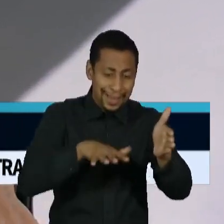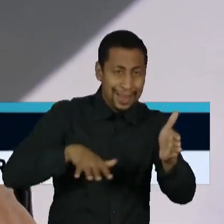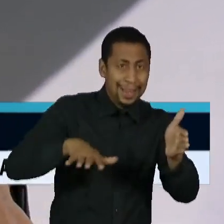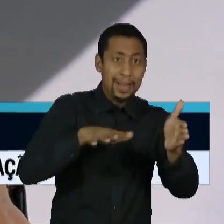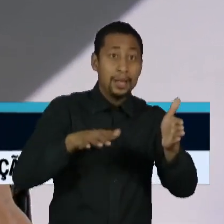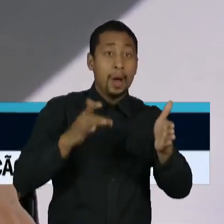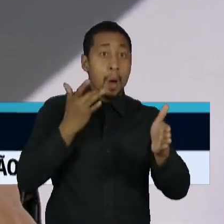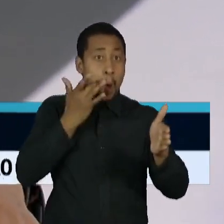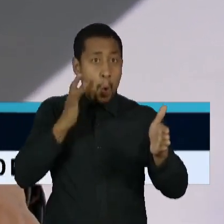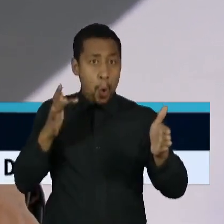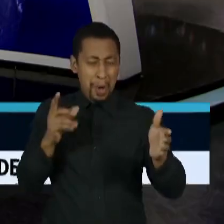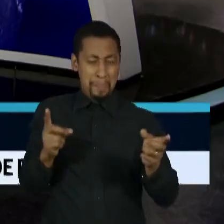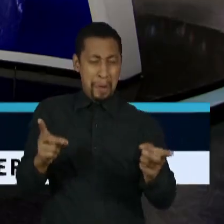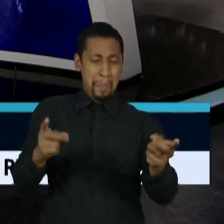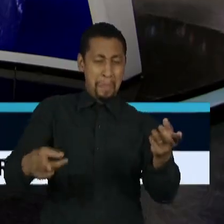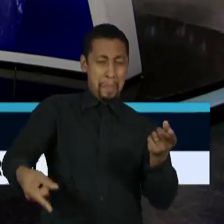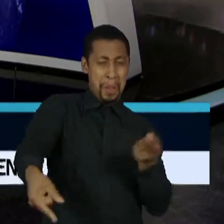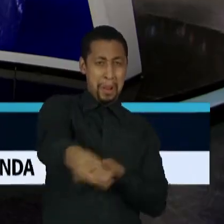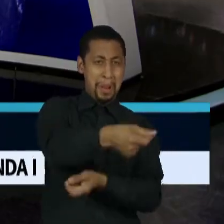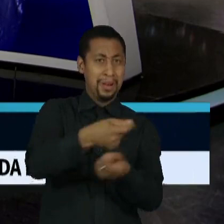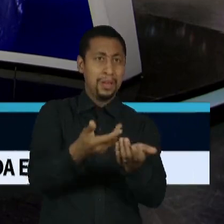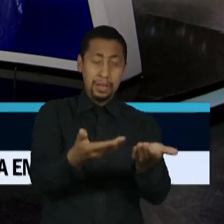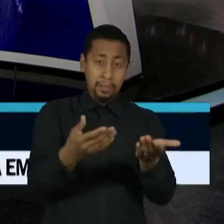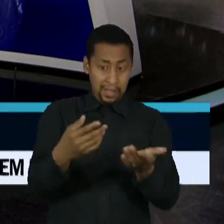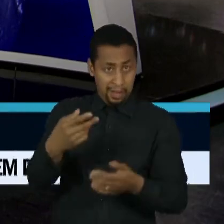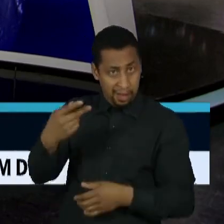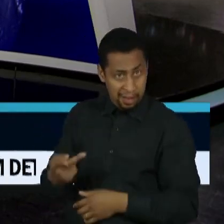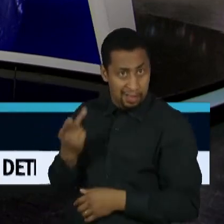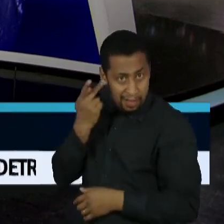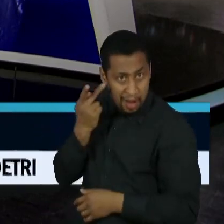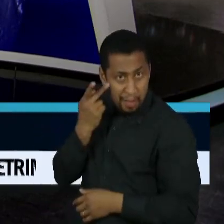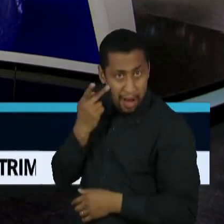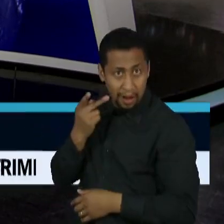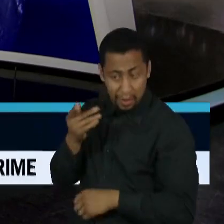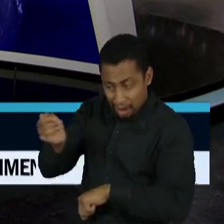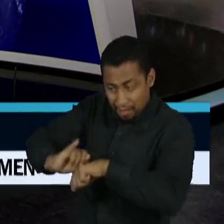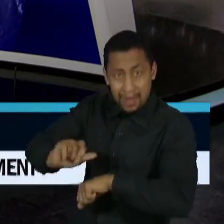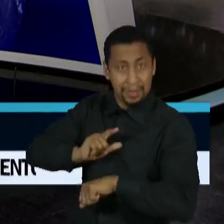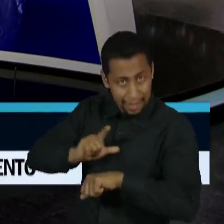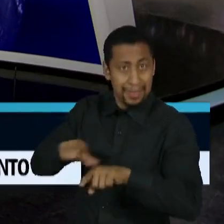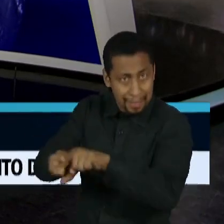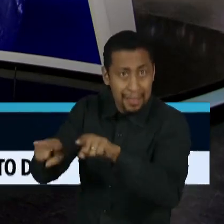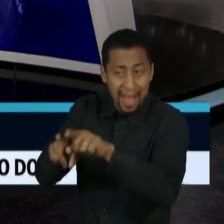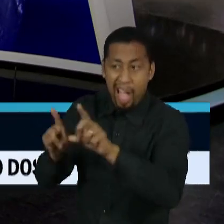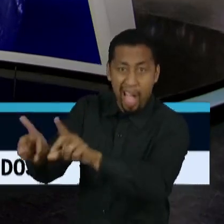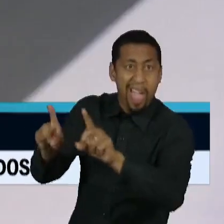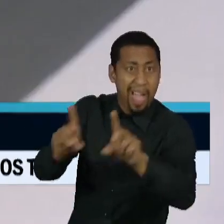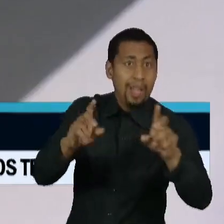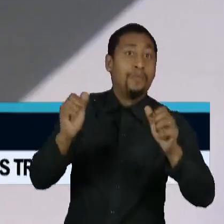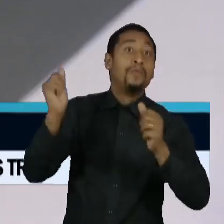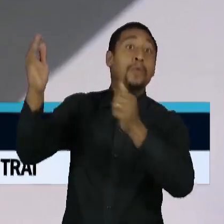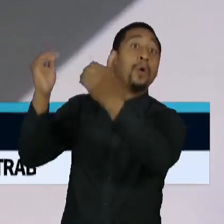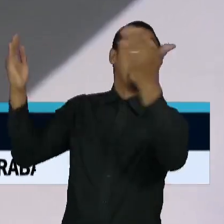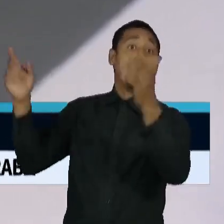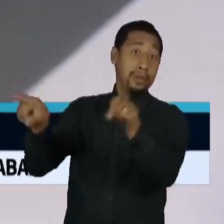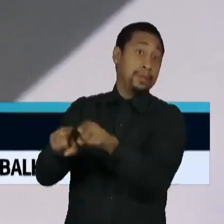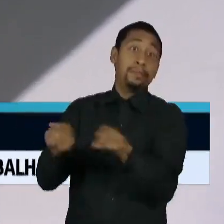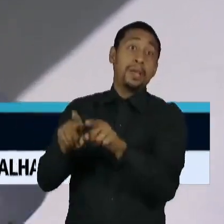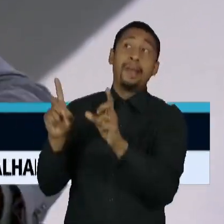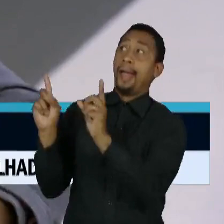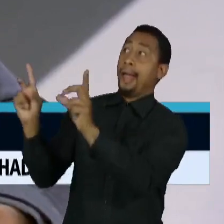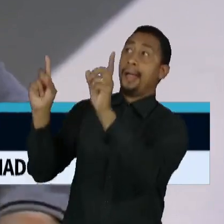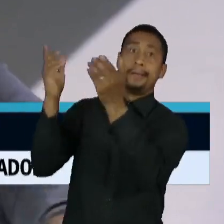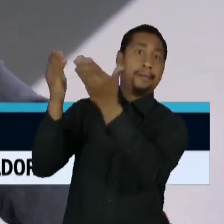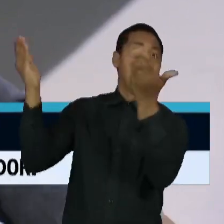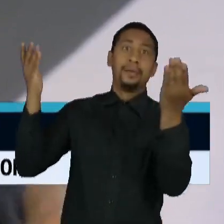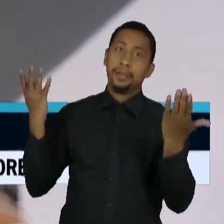Ouro também aqui nos grandes centros e as Ruas do Ouro até no exterior, né? Porque tanto quanto aquela questão do ajudante de ordens, não